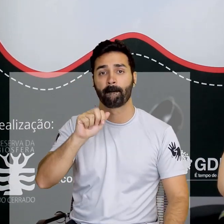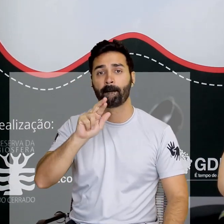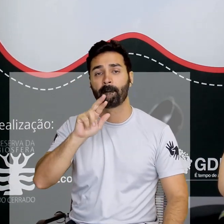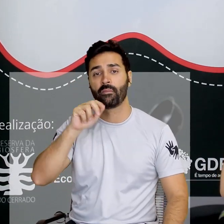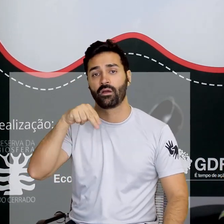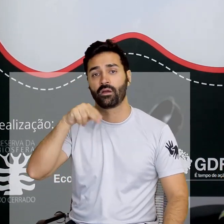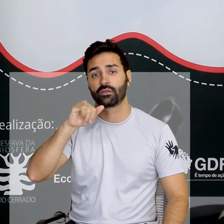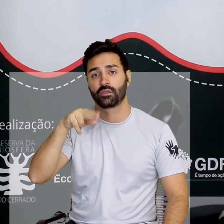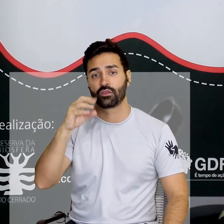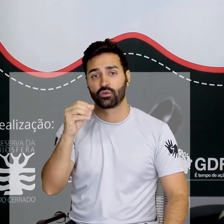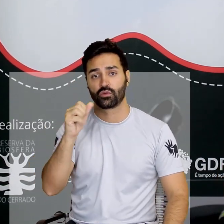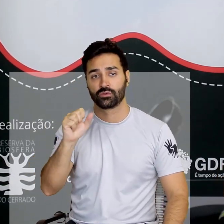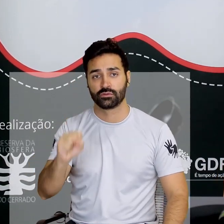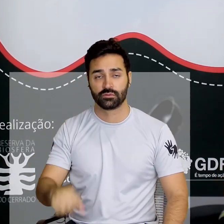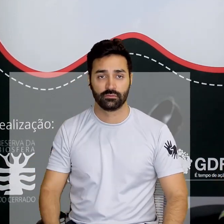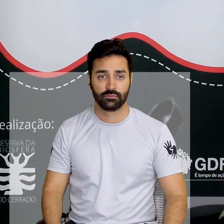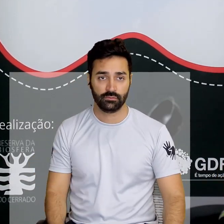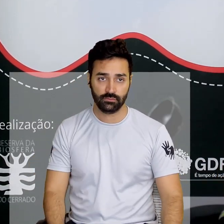levantada.